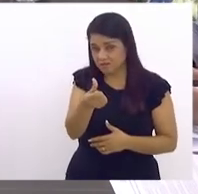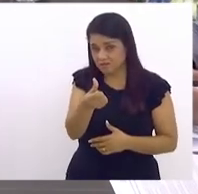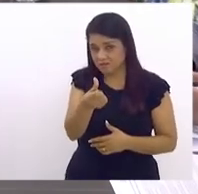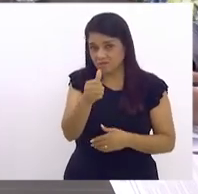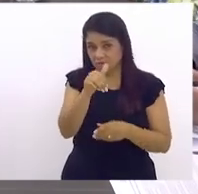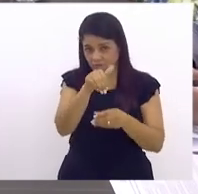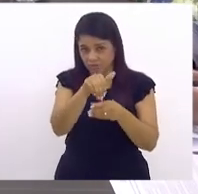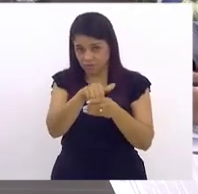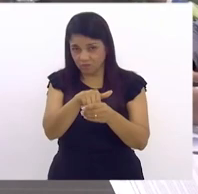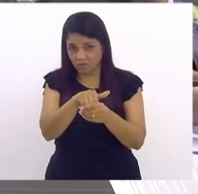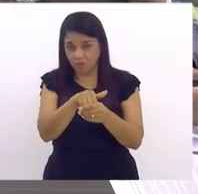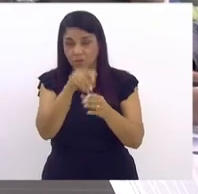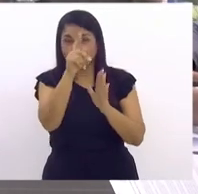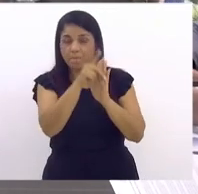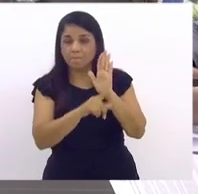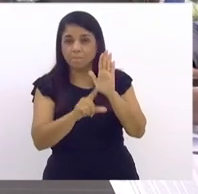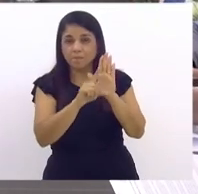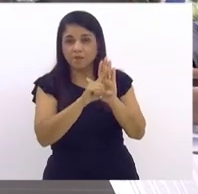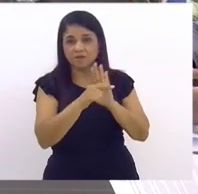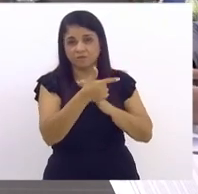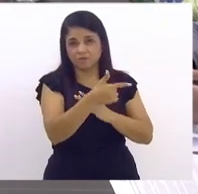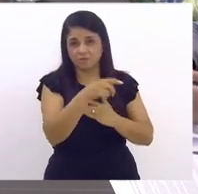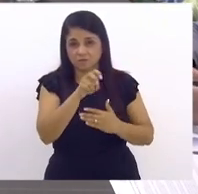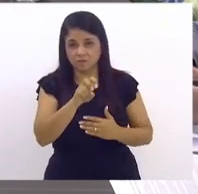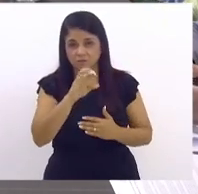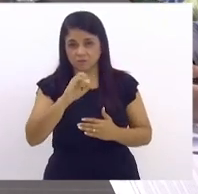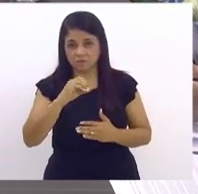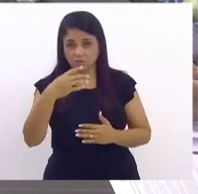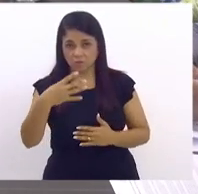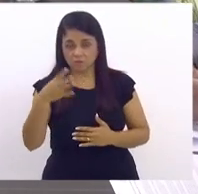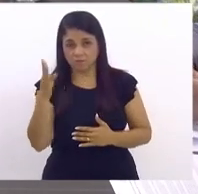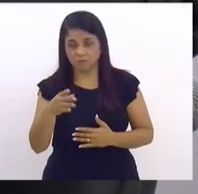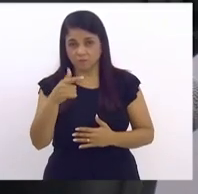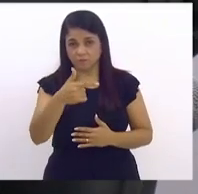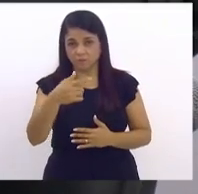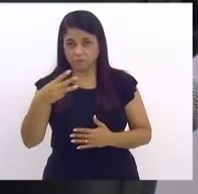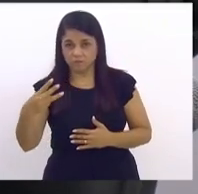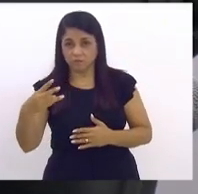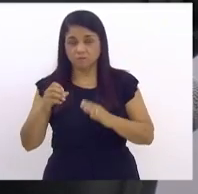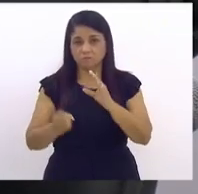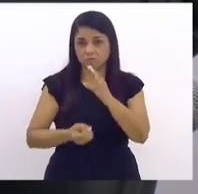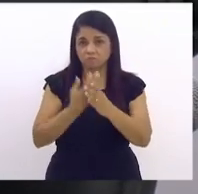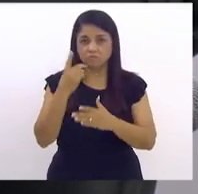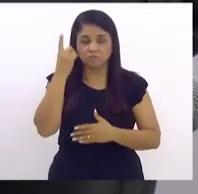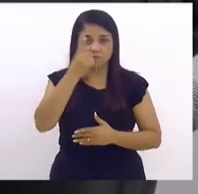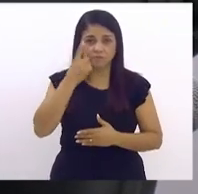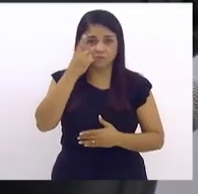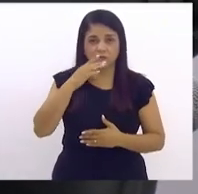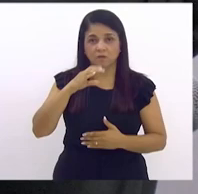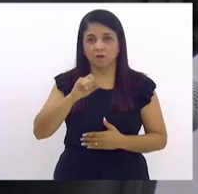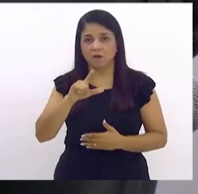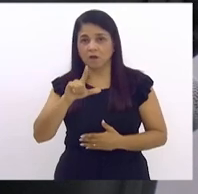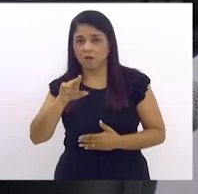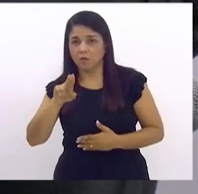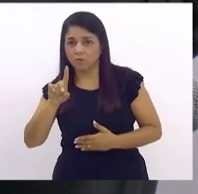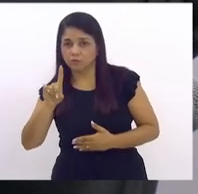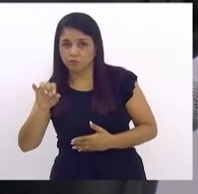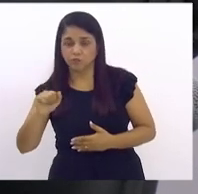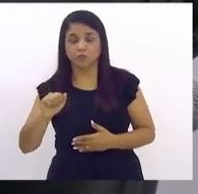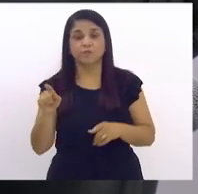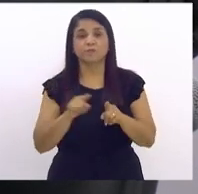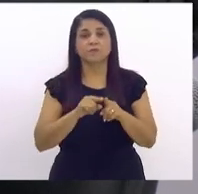Que é o PL 2504 de 2023, de autoria do deputado Cláudio Caiado, que impõe